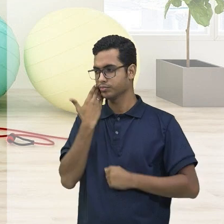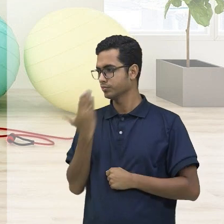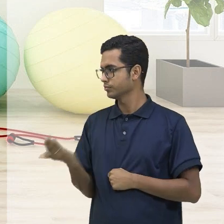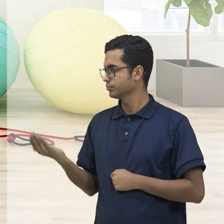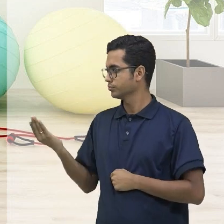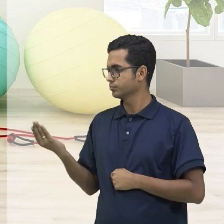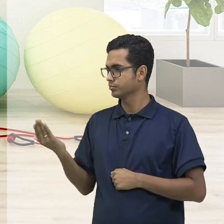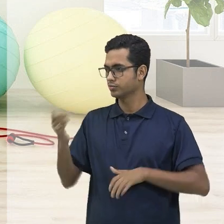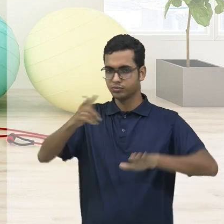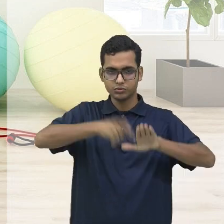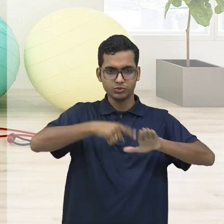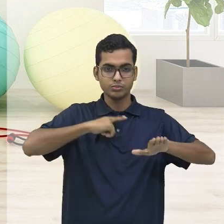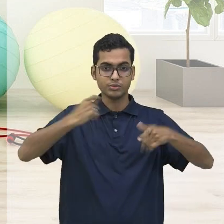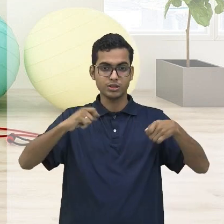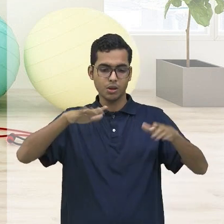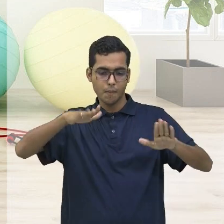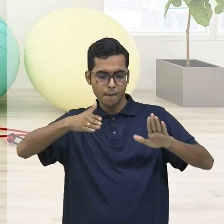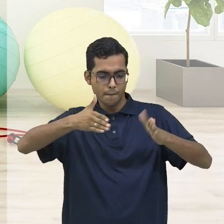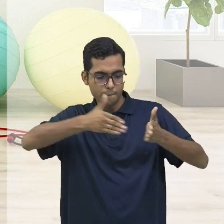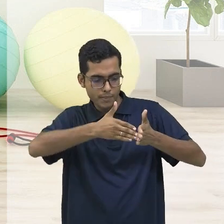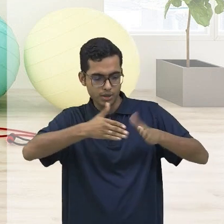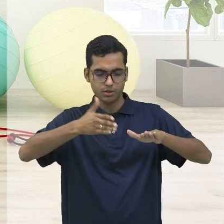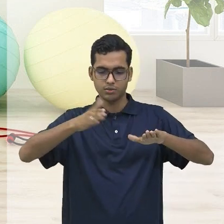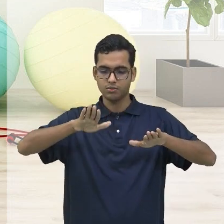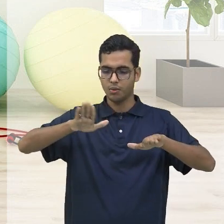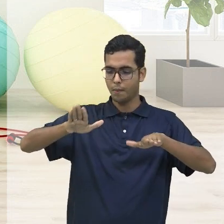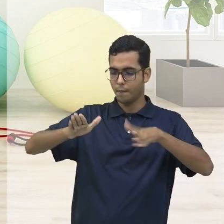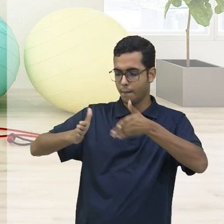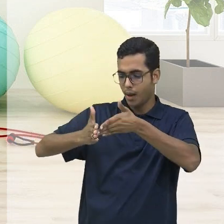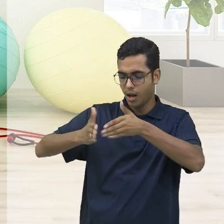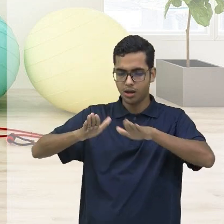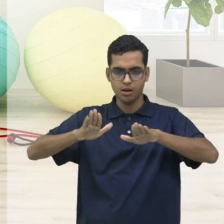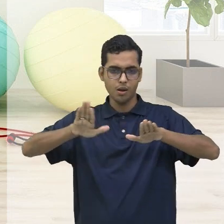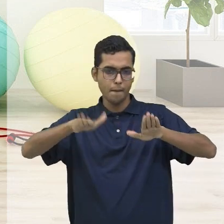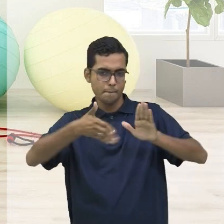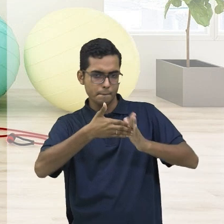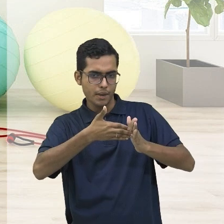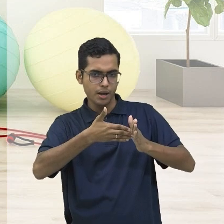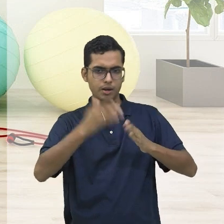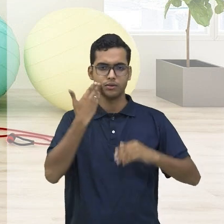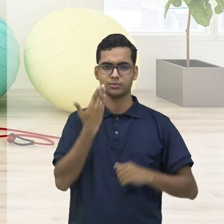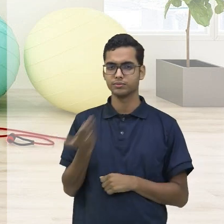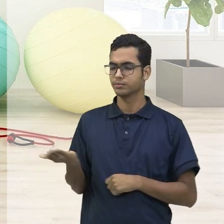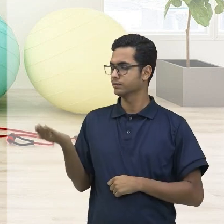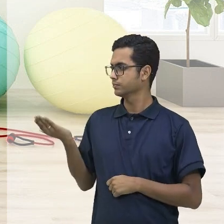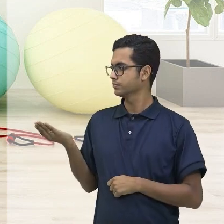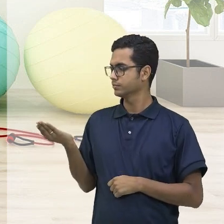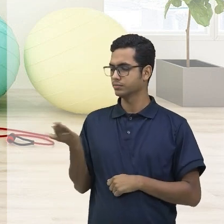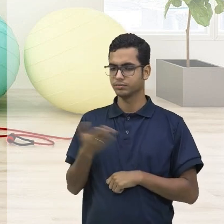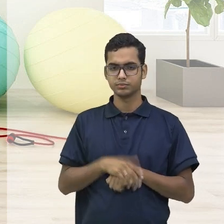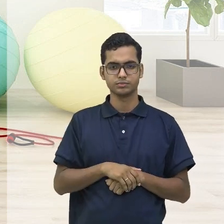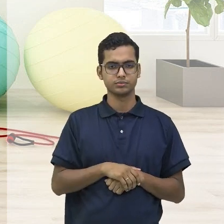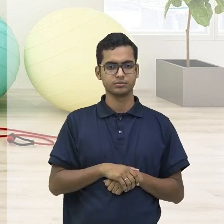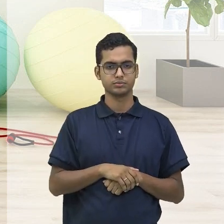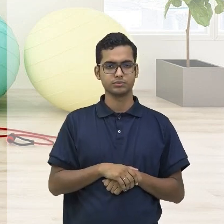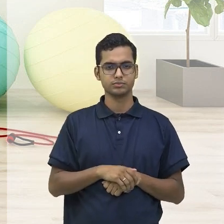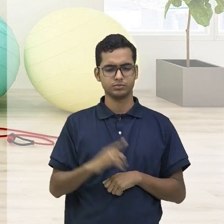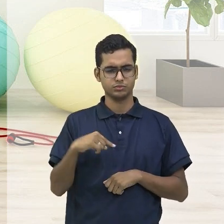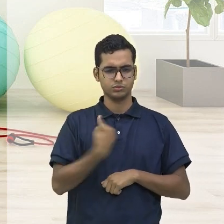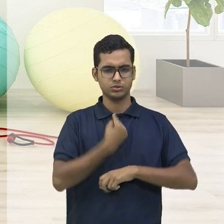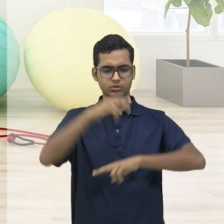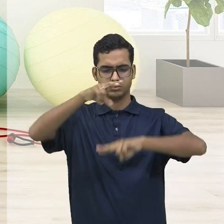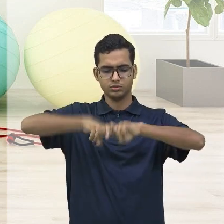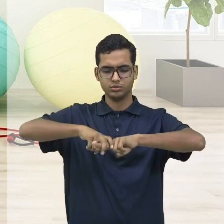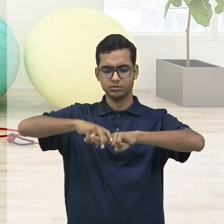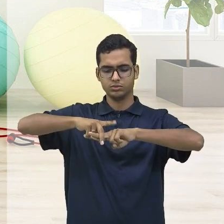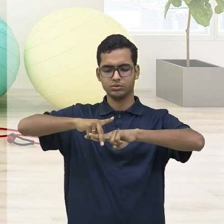certo? Vamos lá? Trabalha a questão da mobilidade também, né? Às vezes a gente senta e cruza essa perna uma